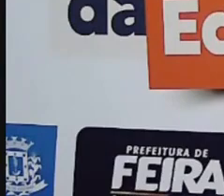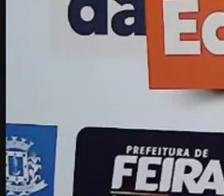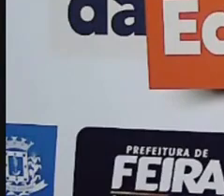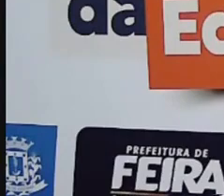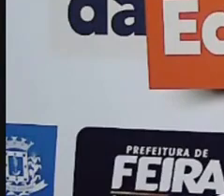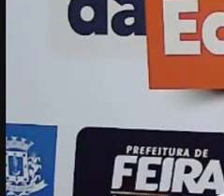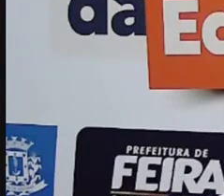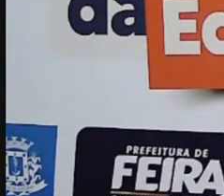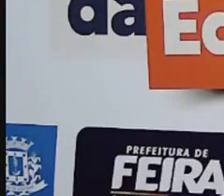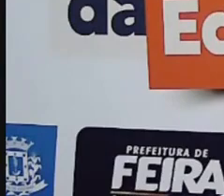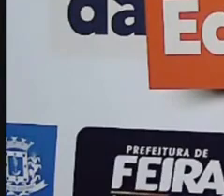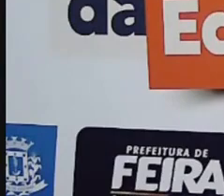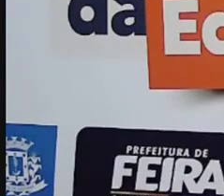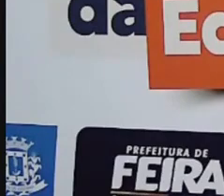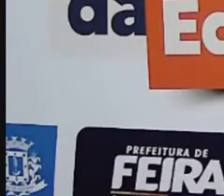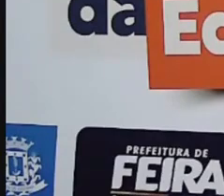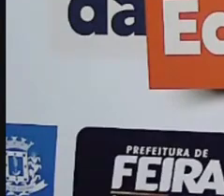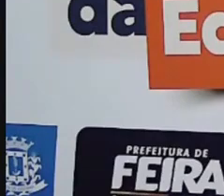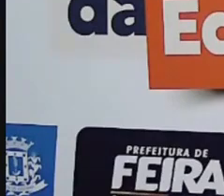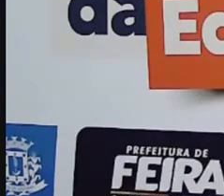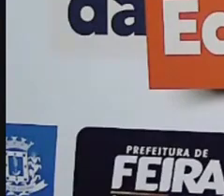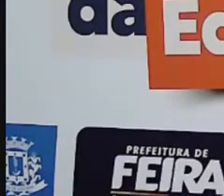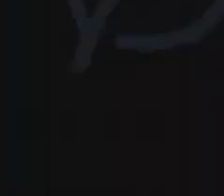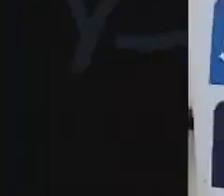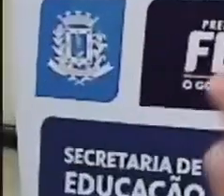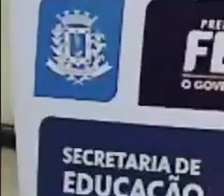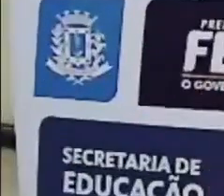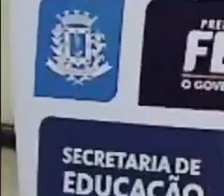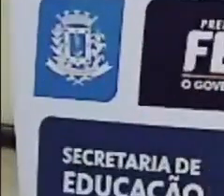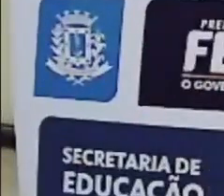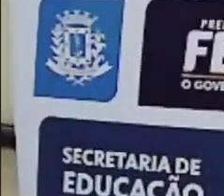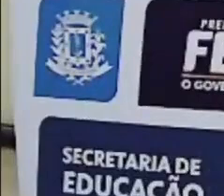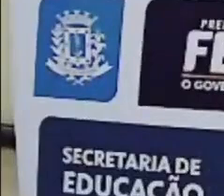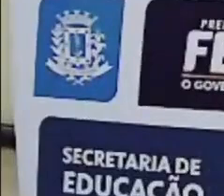jeans, brincos dourados com pedra lilás.